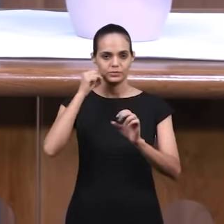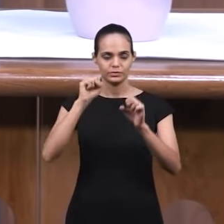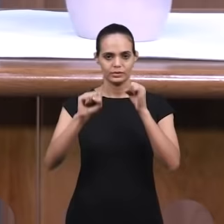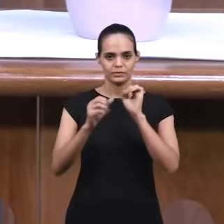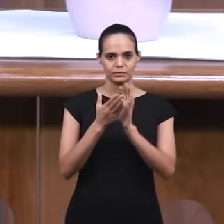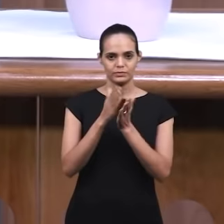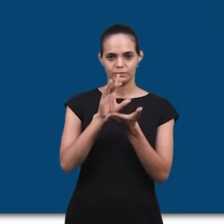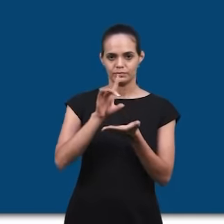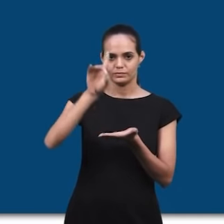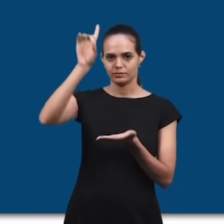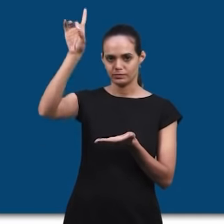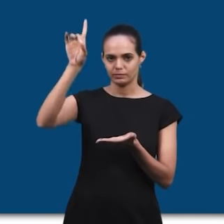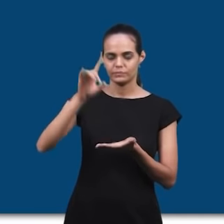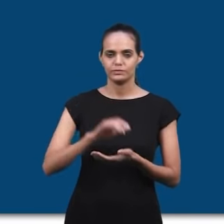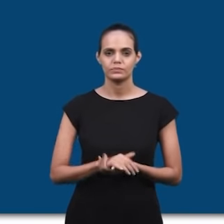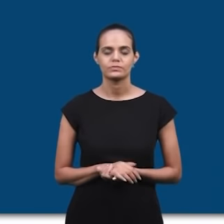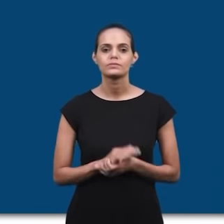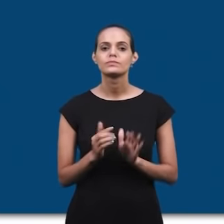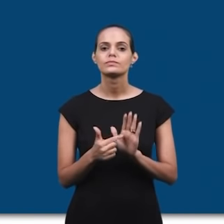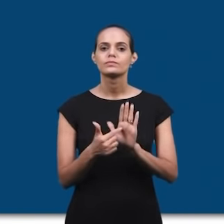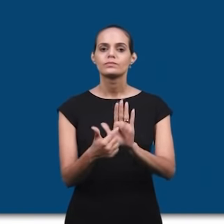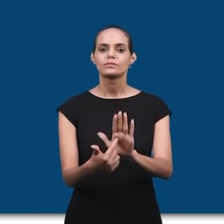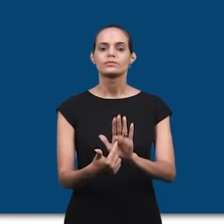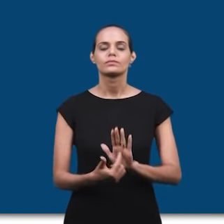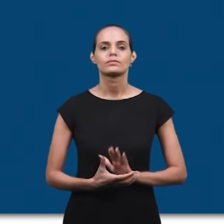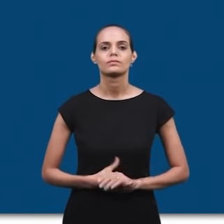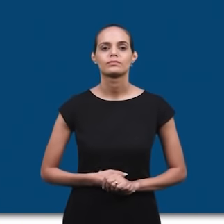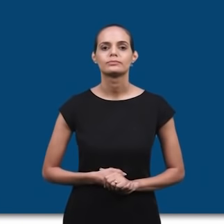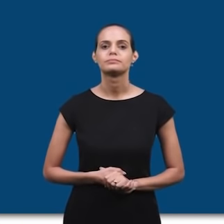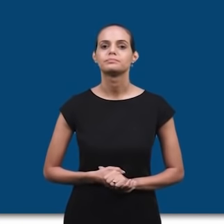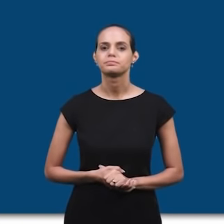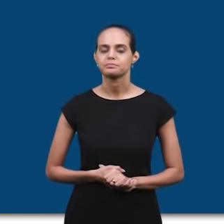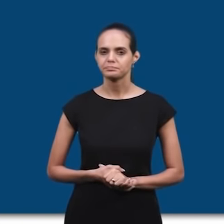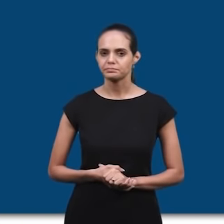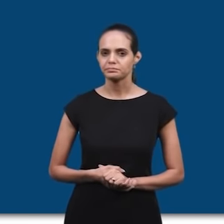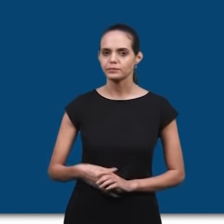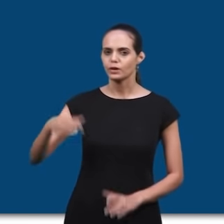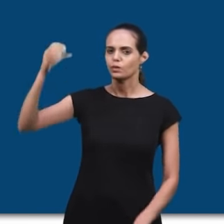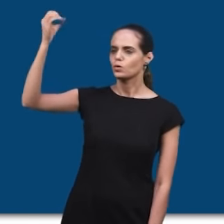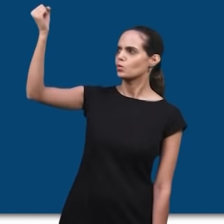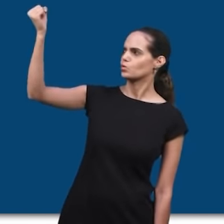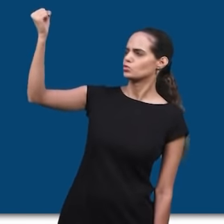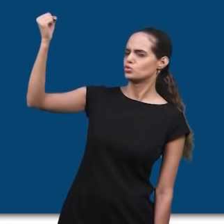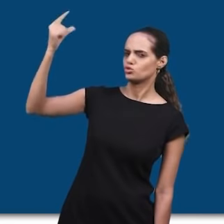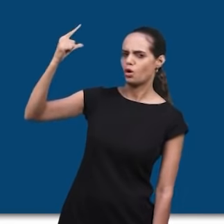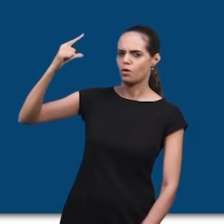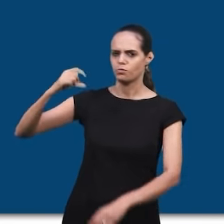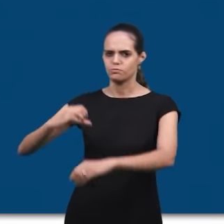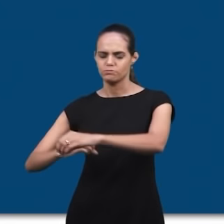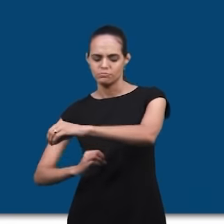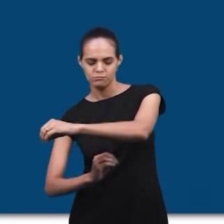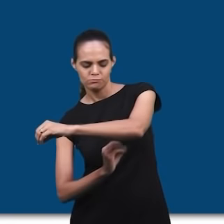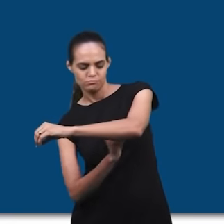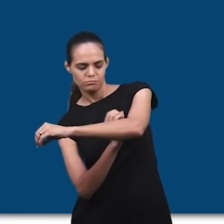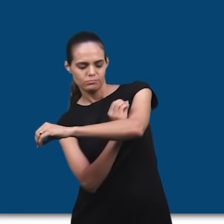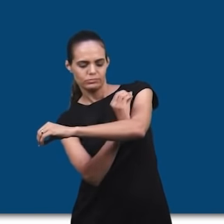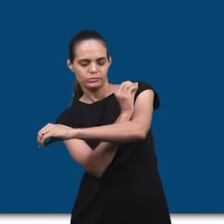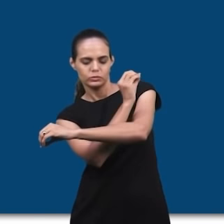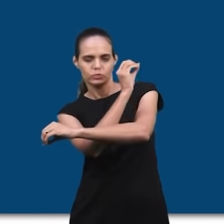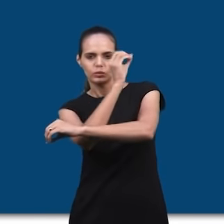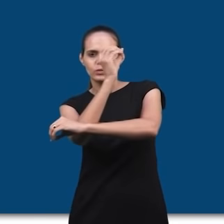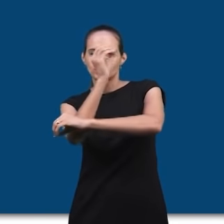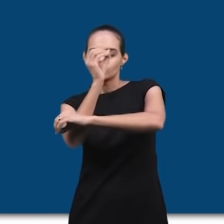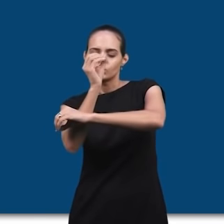Deus. A Palavra de Deus diz assim: desde o nascimento do sol até